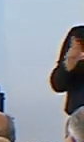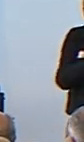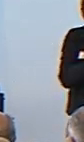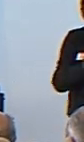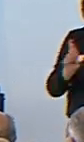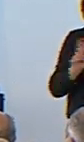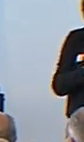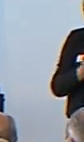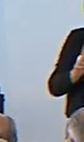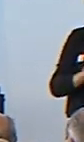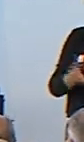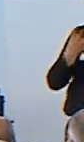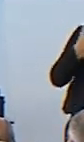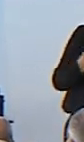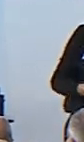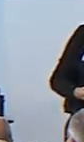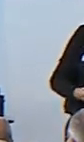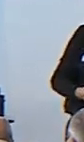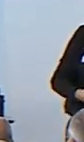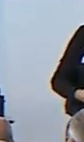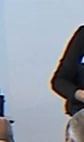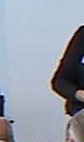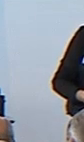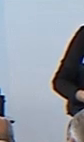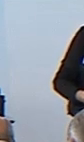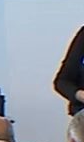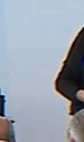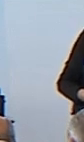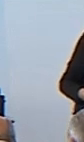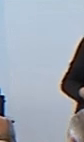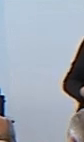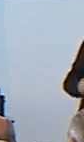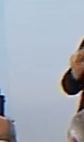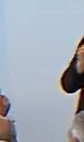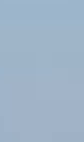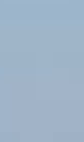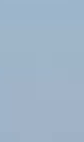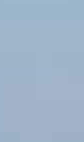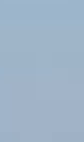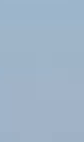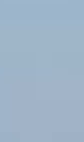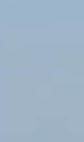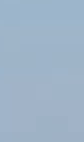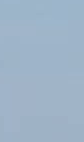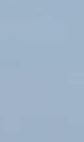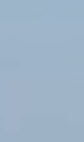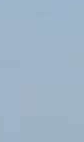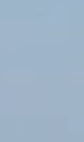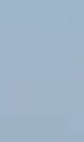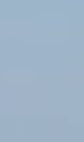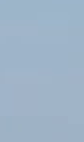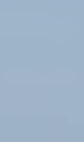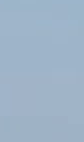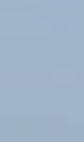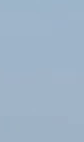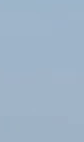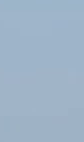de aceitar o desafio e falar vamos em frente pode